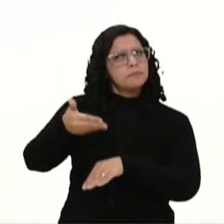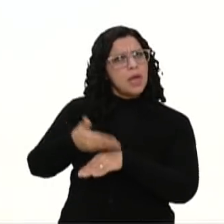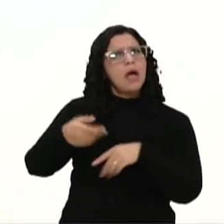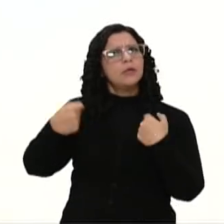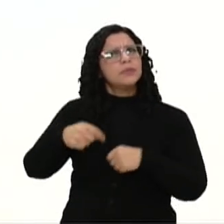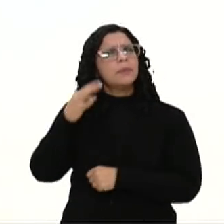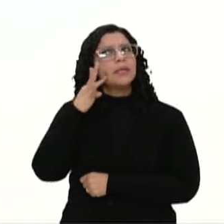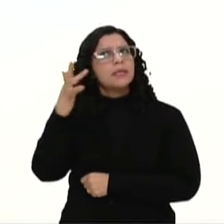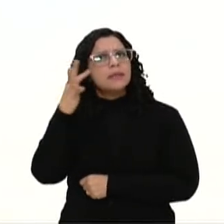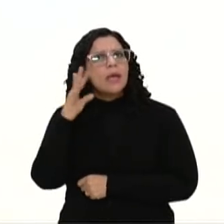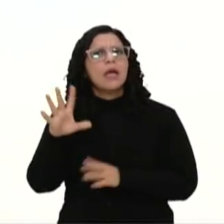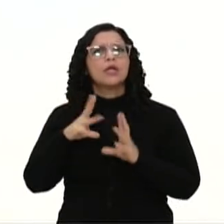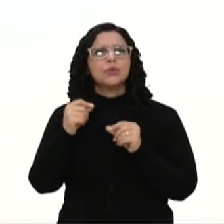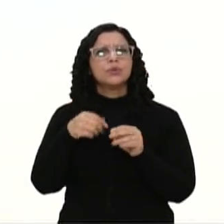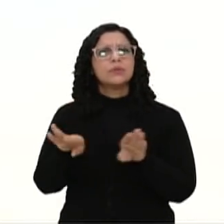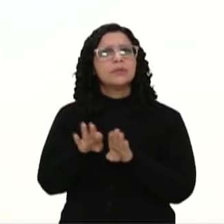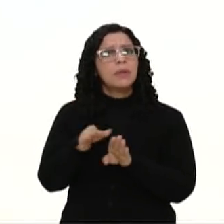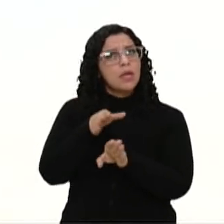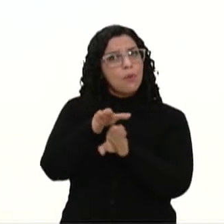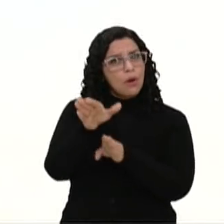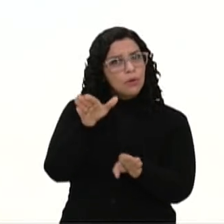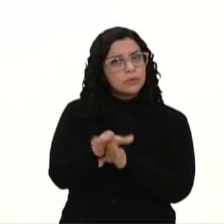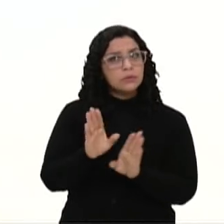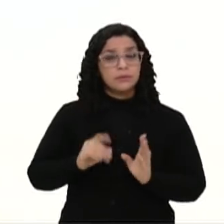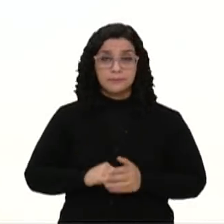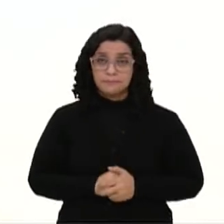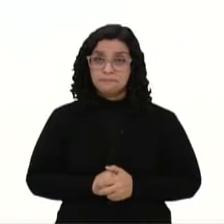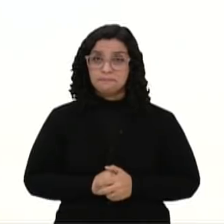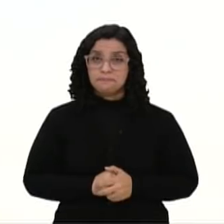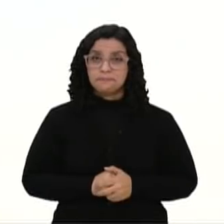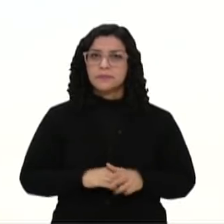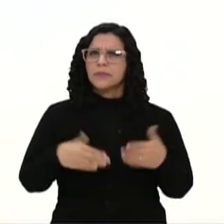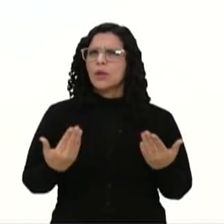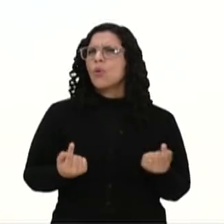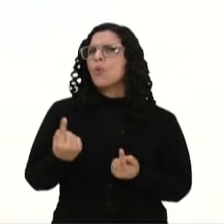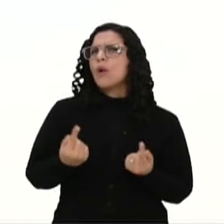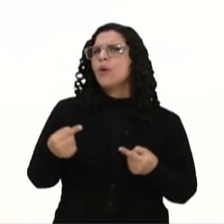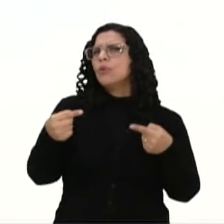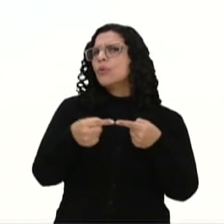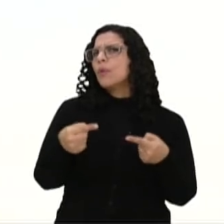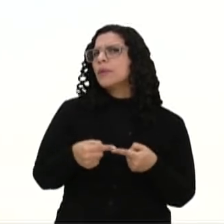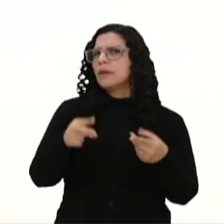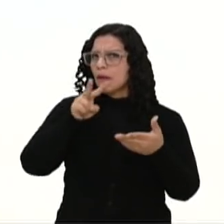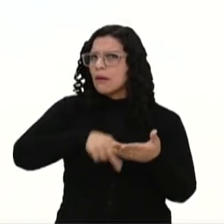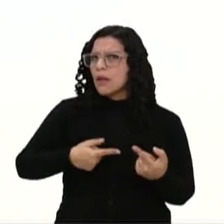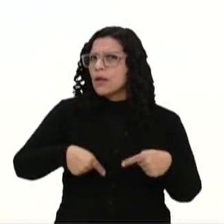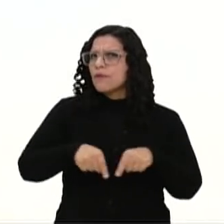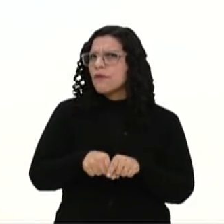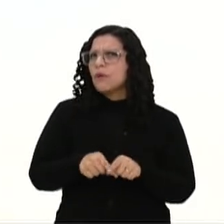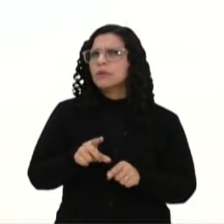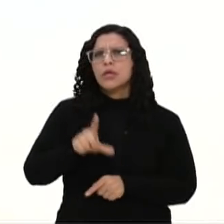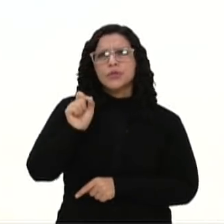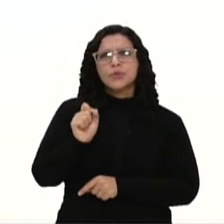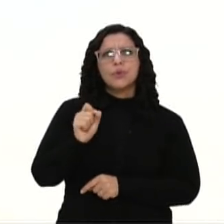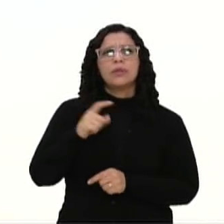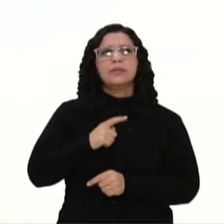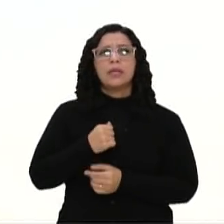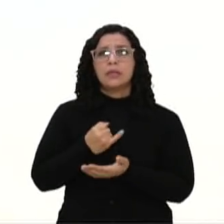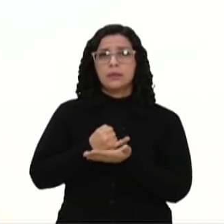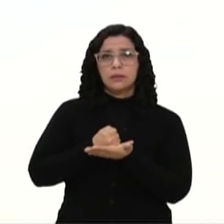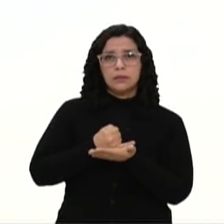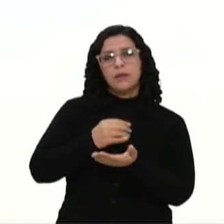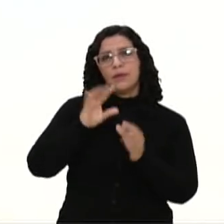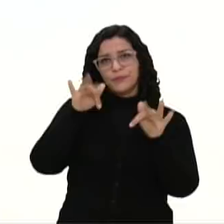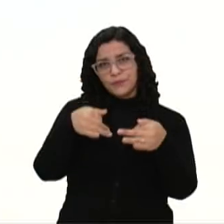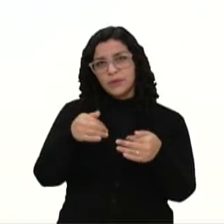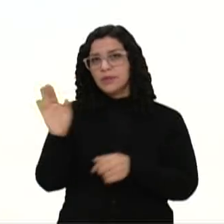as ideias que lhes recomendou. Certo? Identifique, releia qual que é a conclusão e